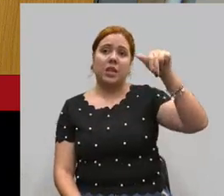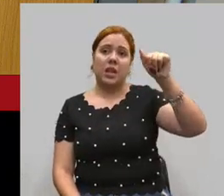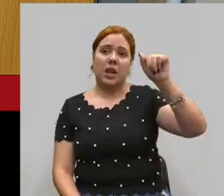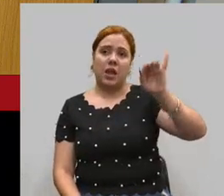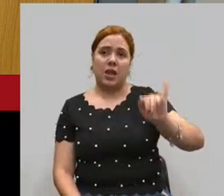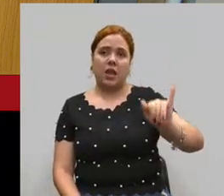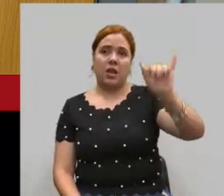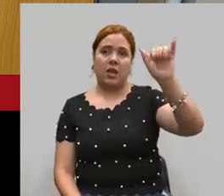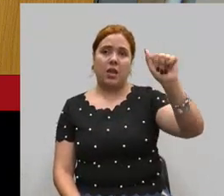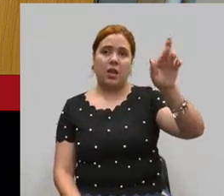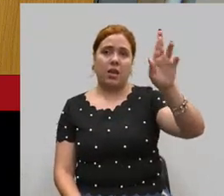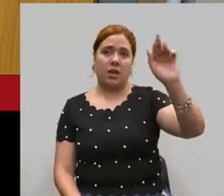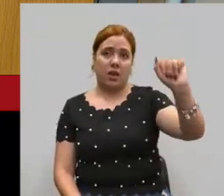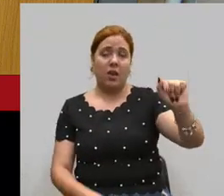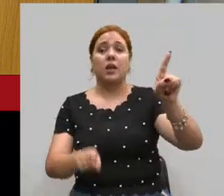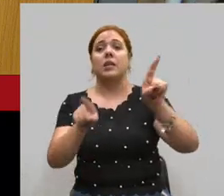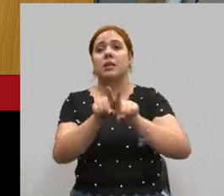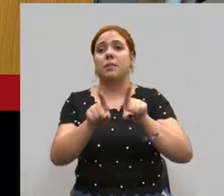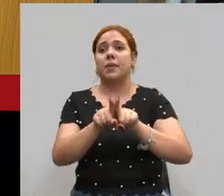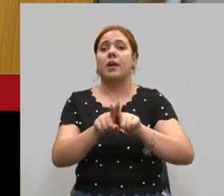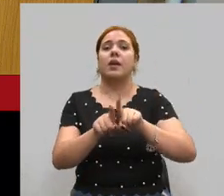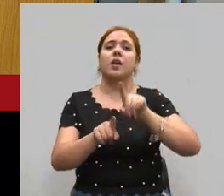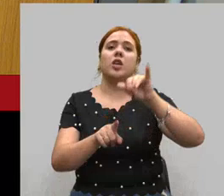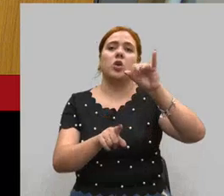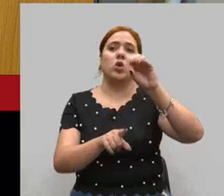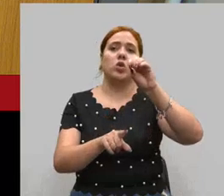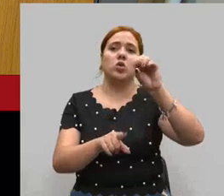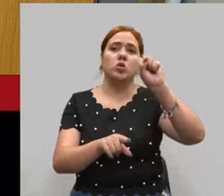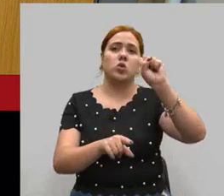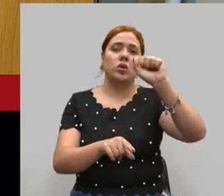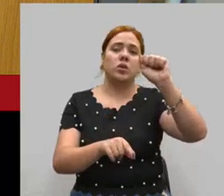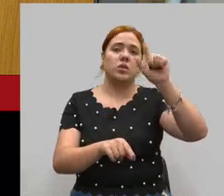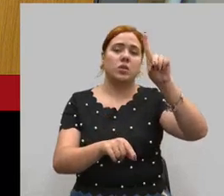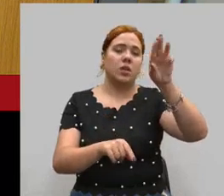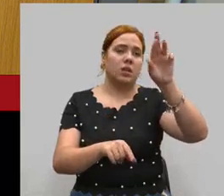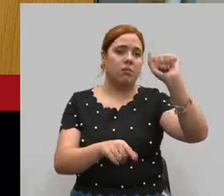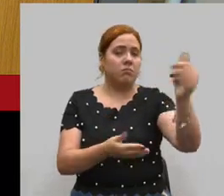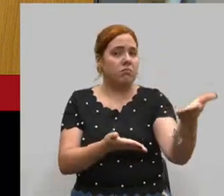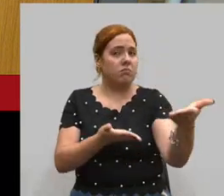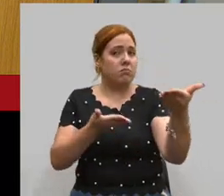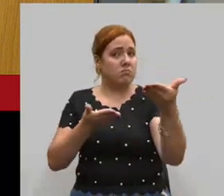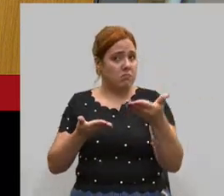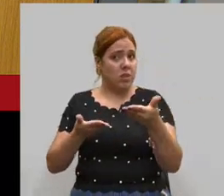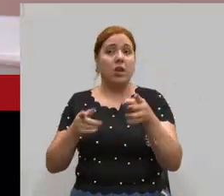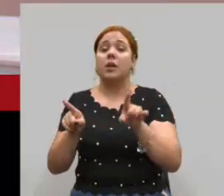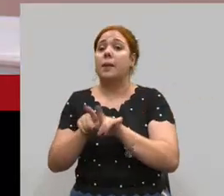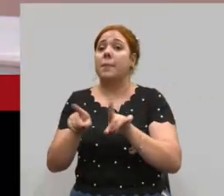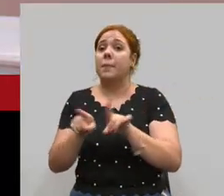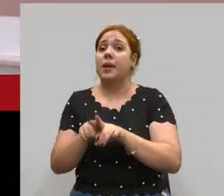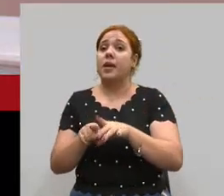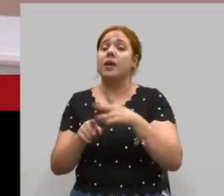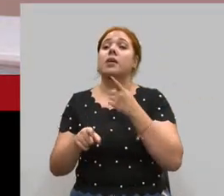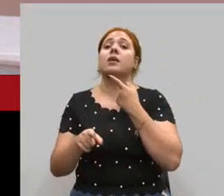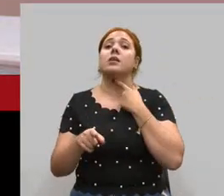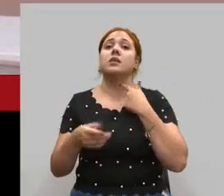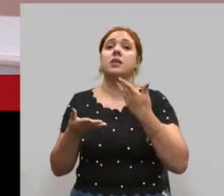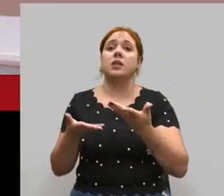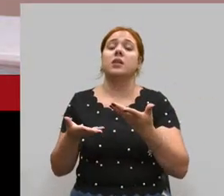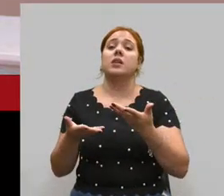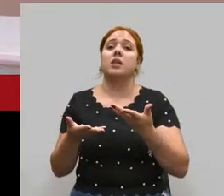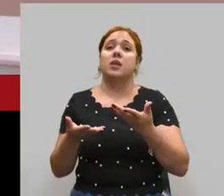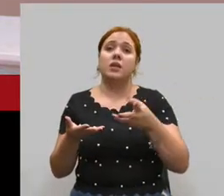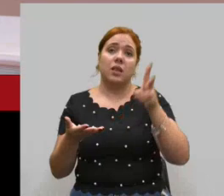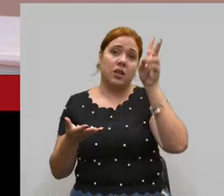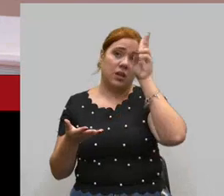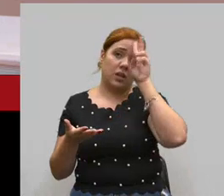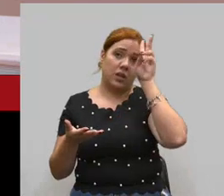soldada pelo convite e contar um pouco da minha história que é bem recente Inclusive eu amputei agora em fevereiro por causa